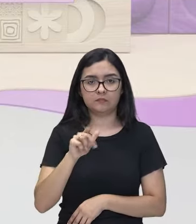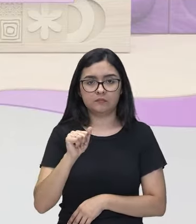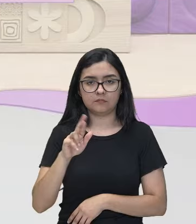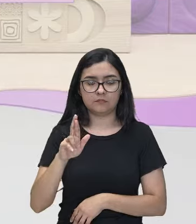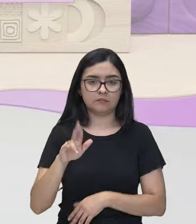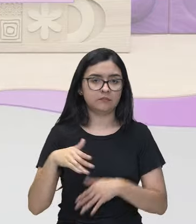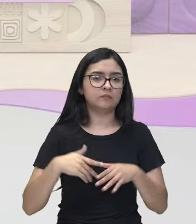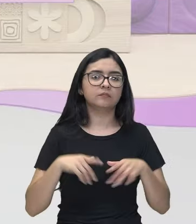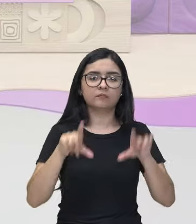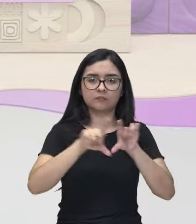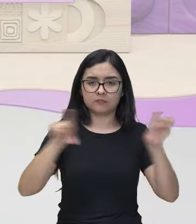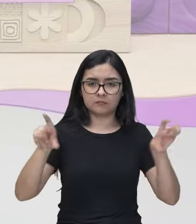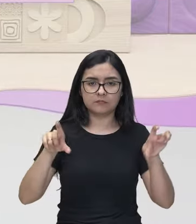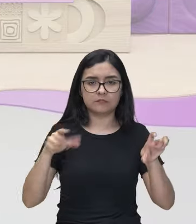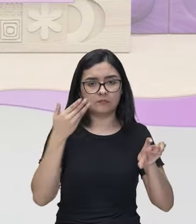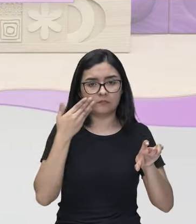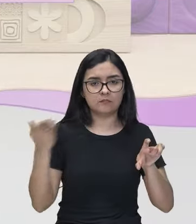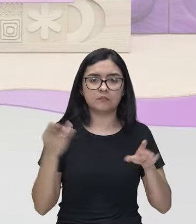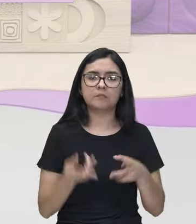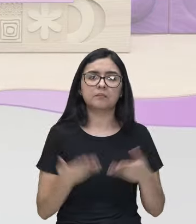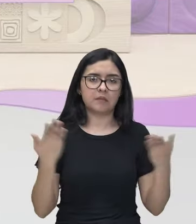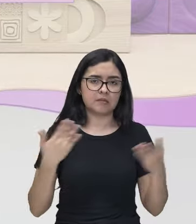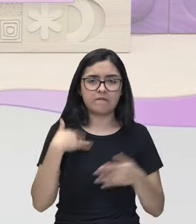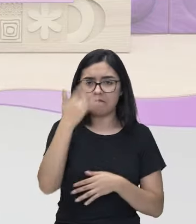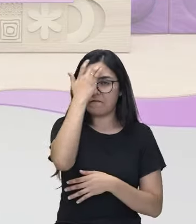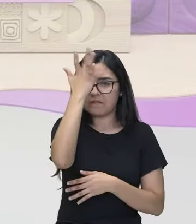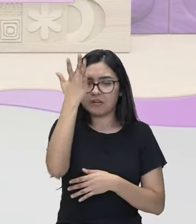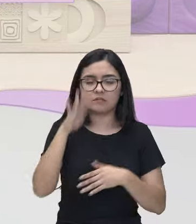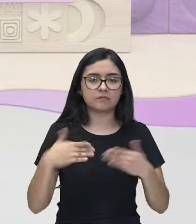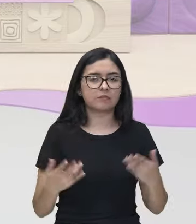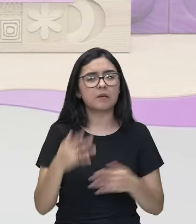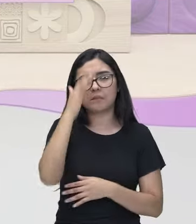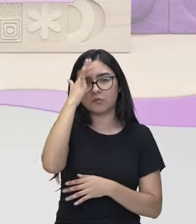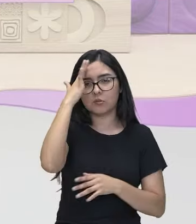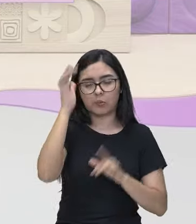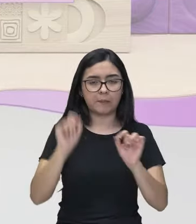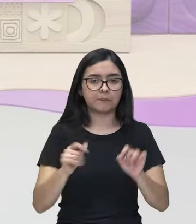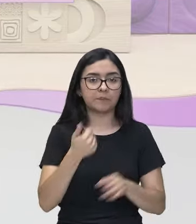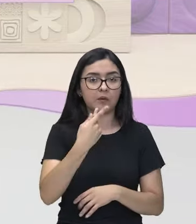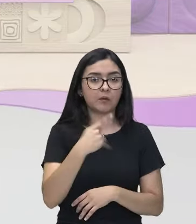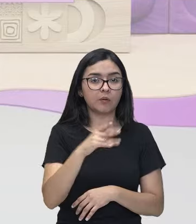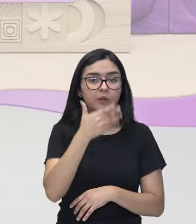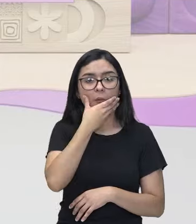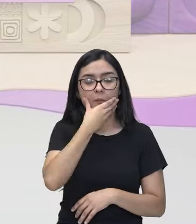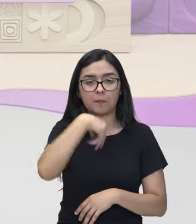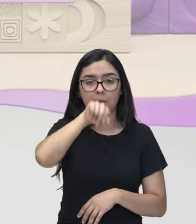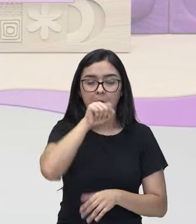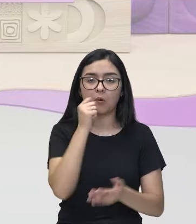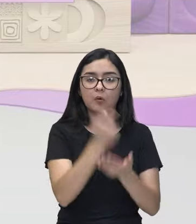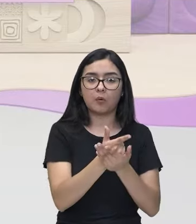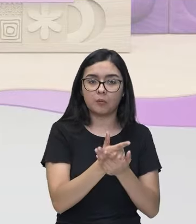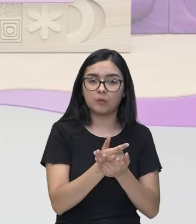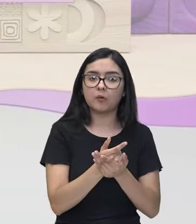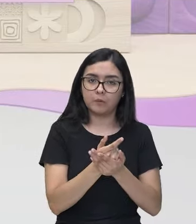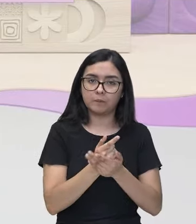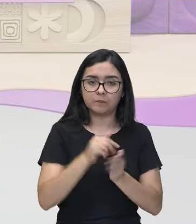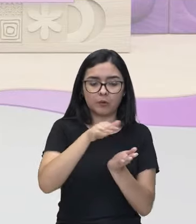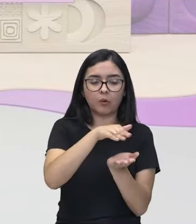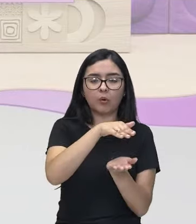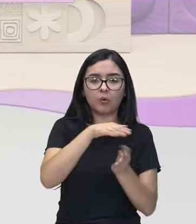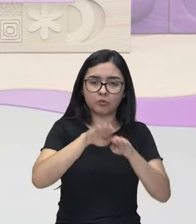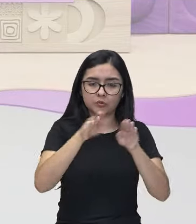organização retangular. Mas olha só como é muito tranquilo. Imagina aí, ó, que o seu pai comprou, né, as lajotas e